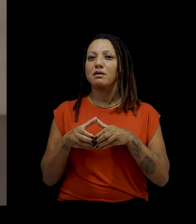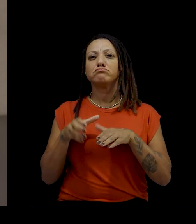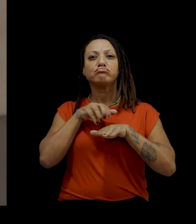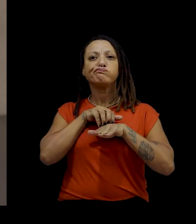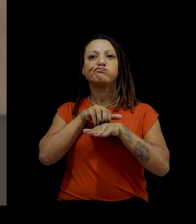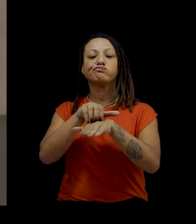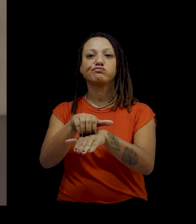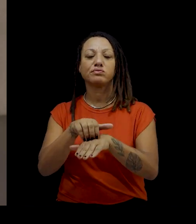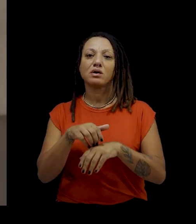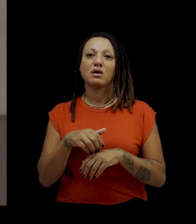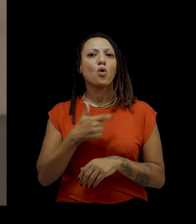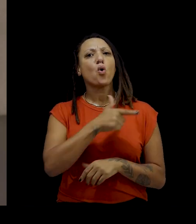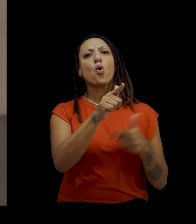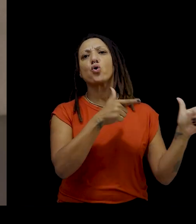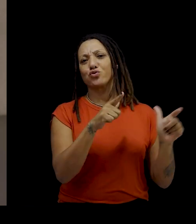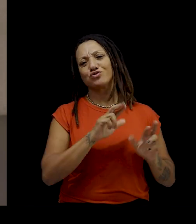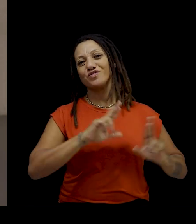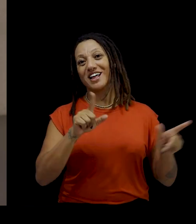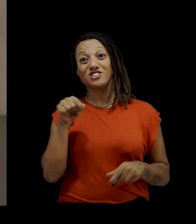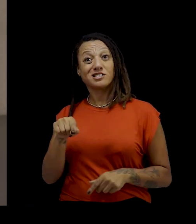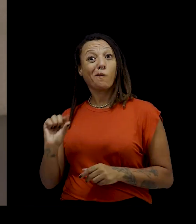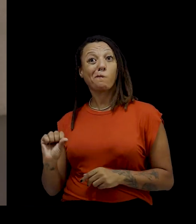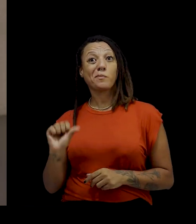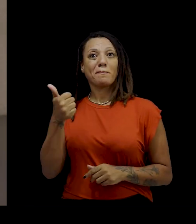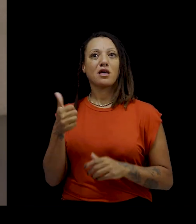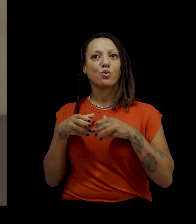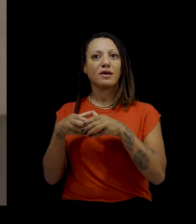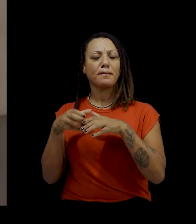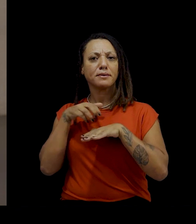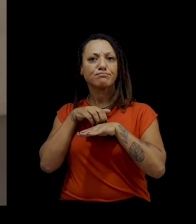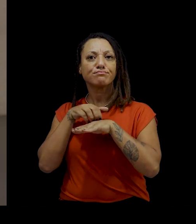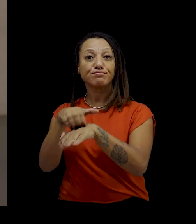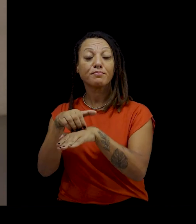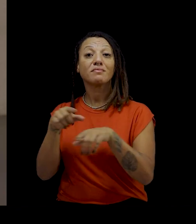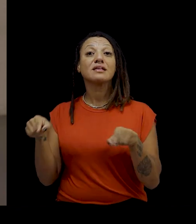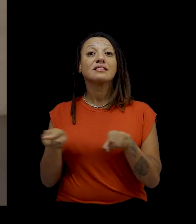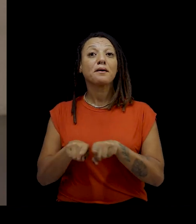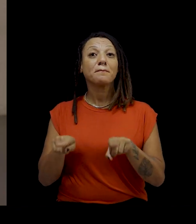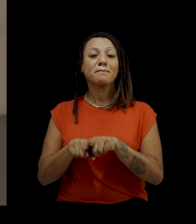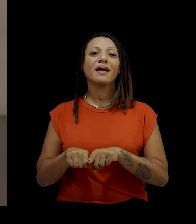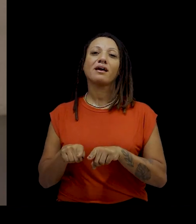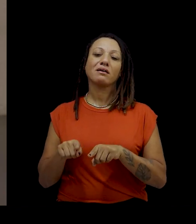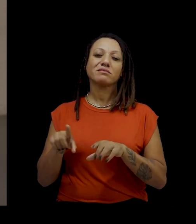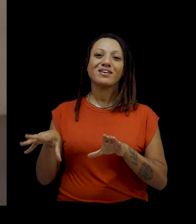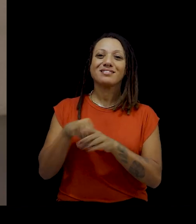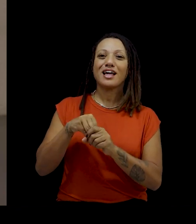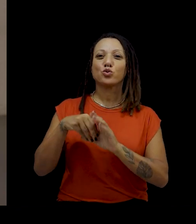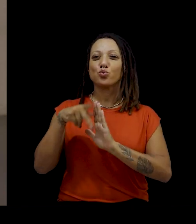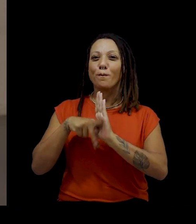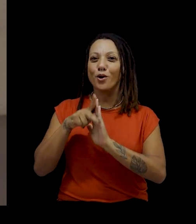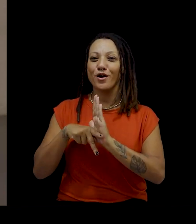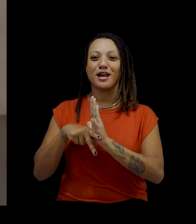sempre era um outro tipo de produção. E ele também estava enquadrado dentro de um programa